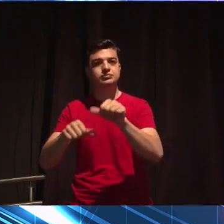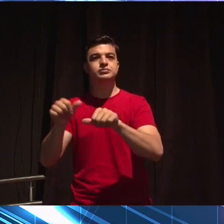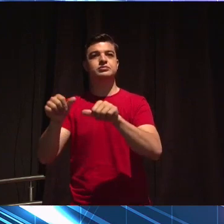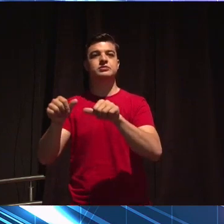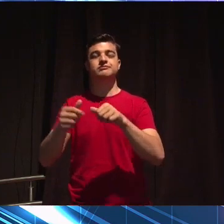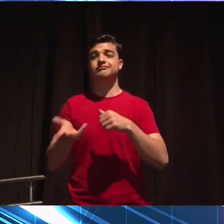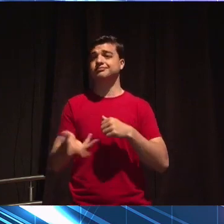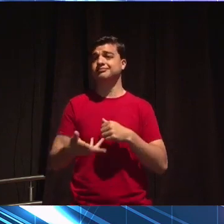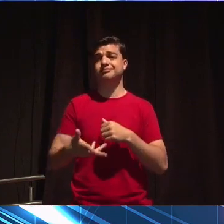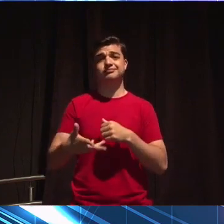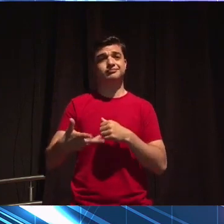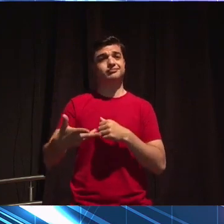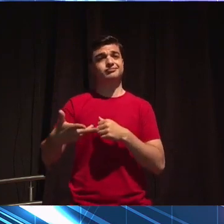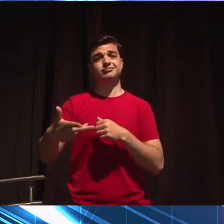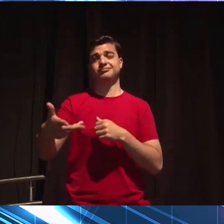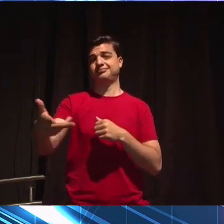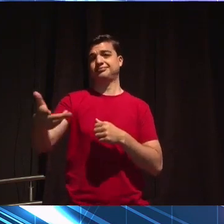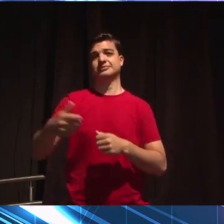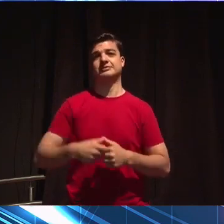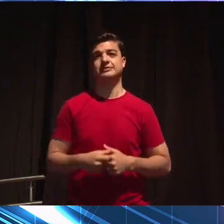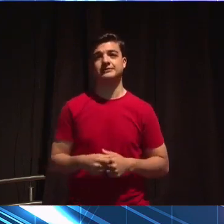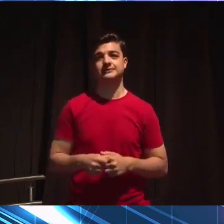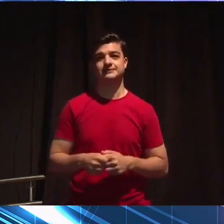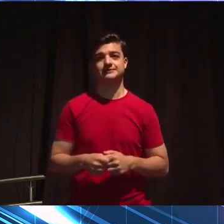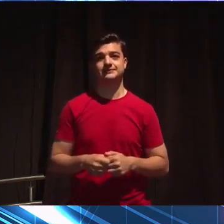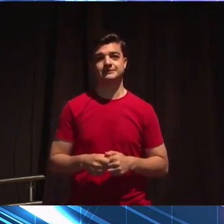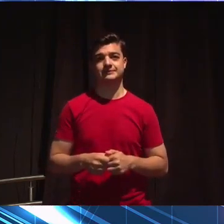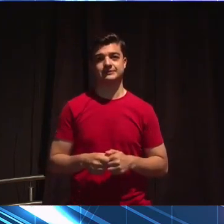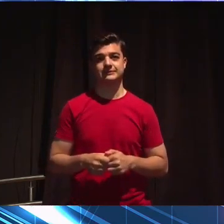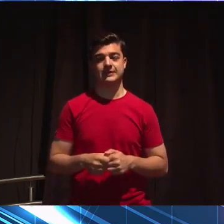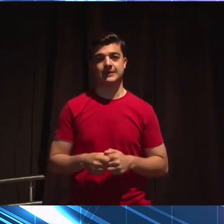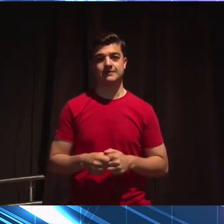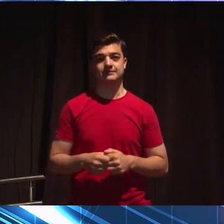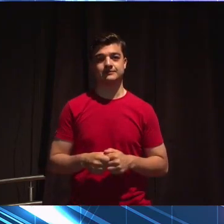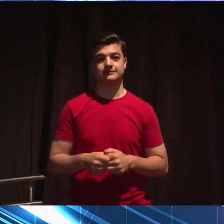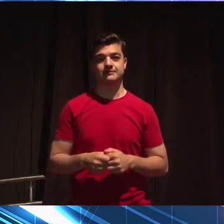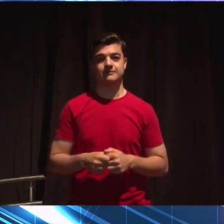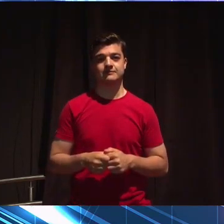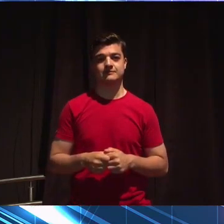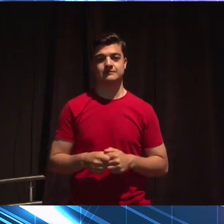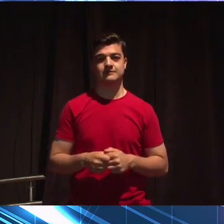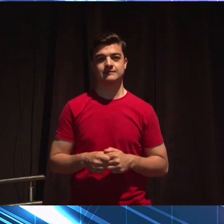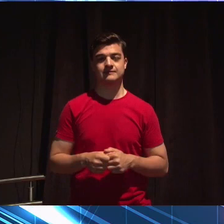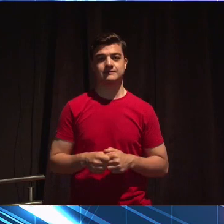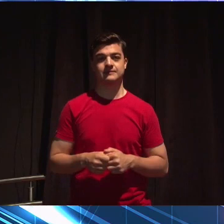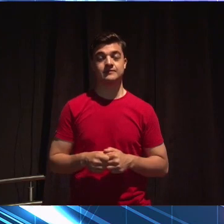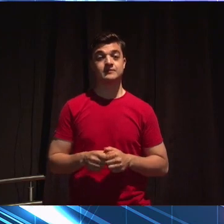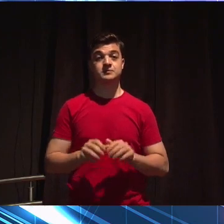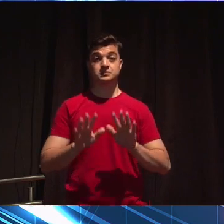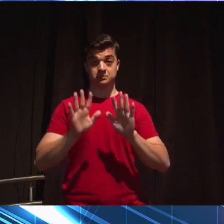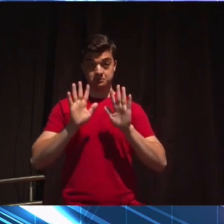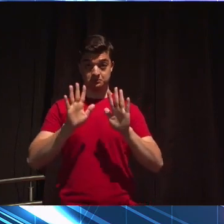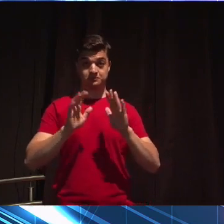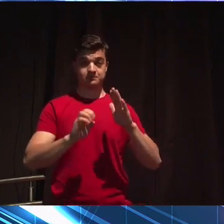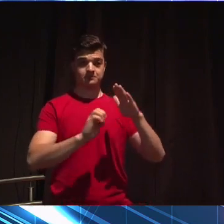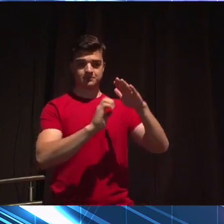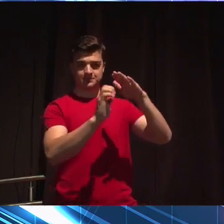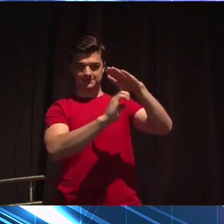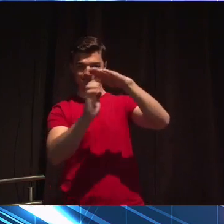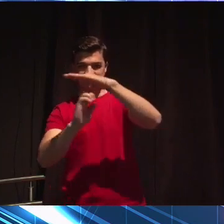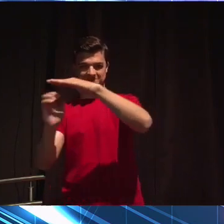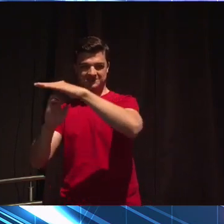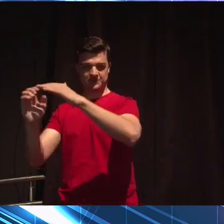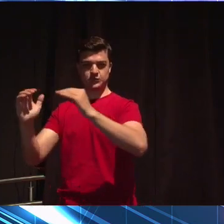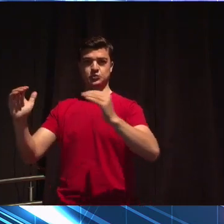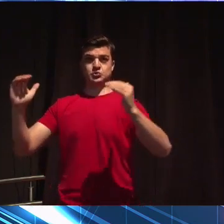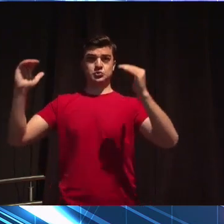isso. Isso já está indicado com os números de antes, mas eu quero chamar para vocês o seguinte, ó, todas as organizações ditas exponenciais,